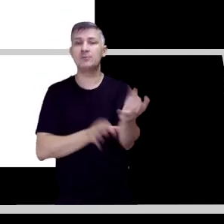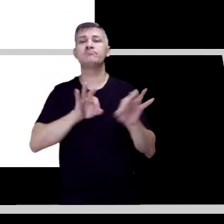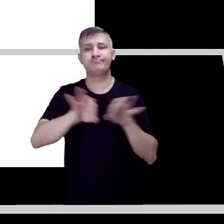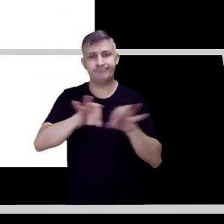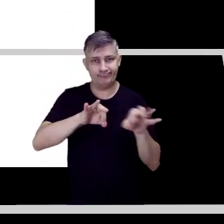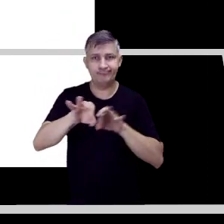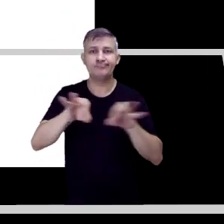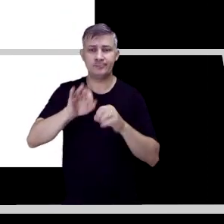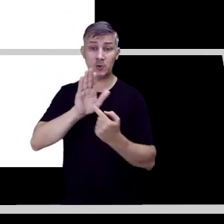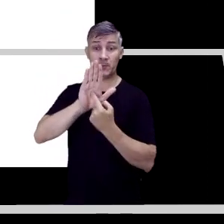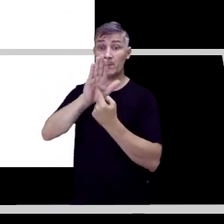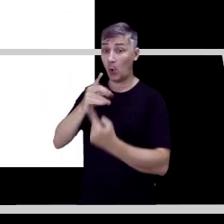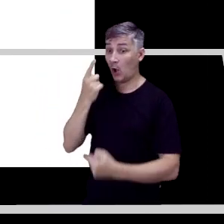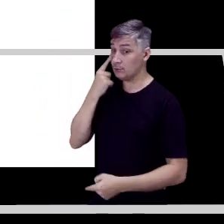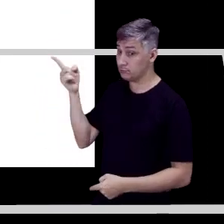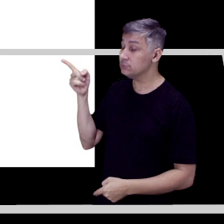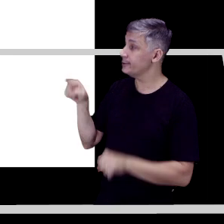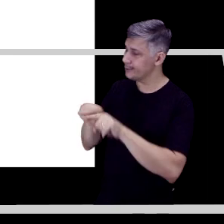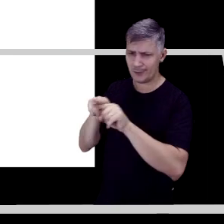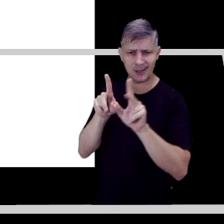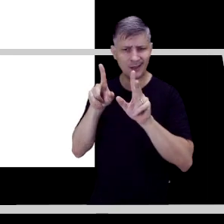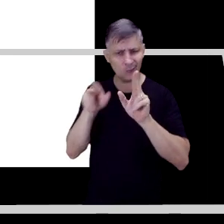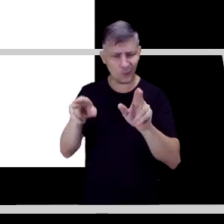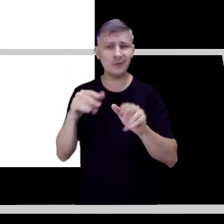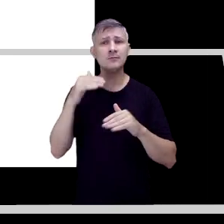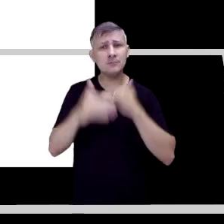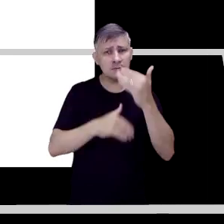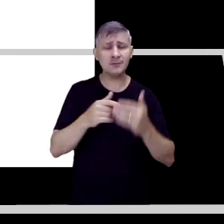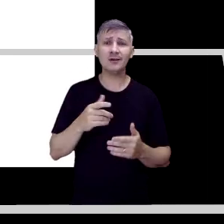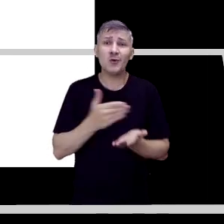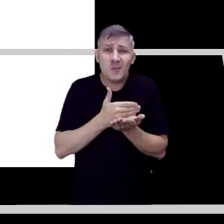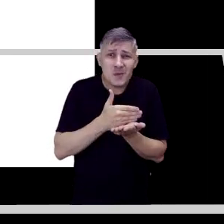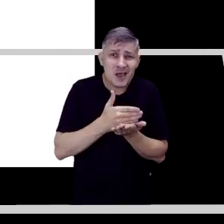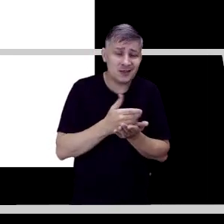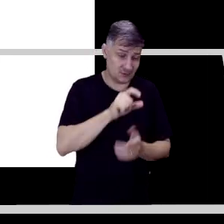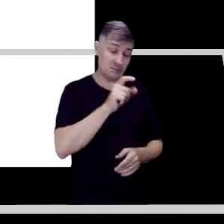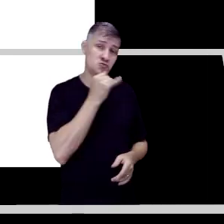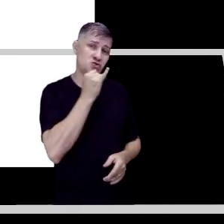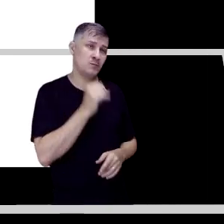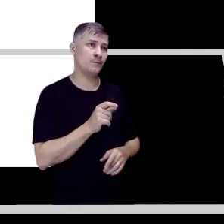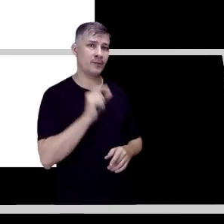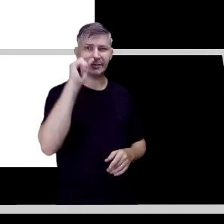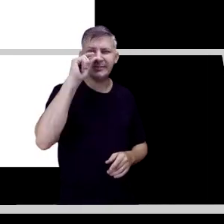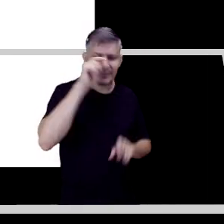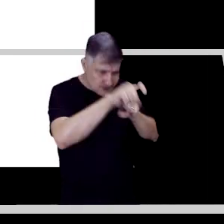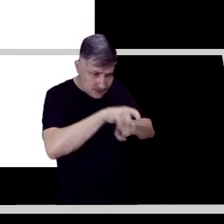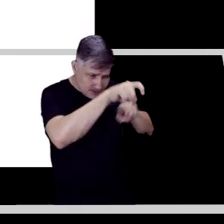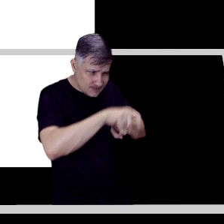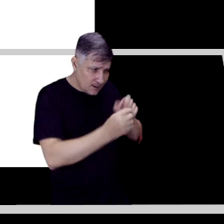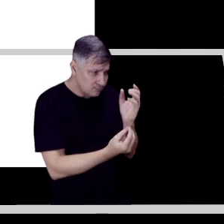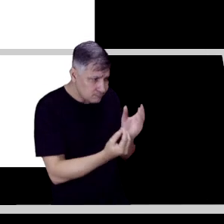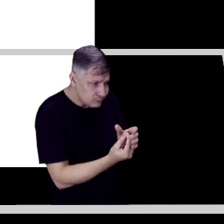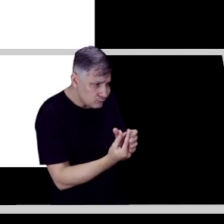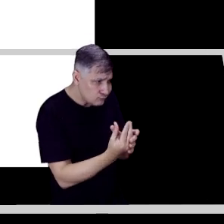desejáveis prevaleçam. Aqui, então, vai ilustrando, né, dessa mesma forma, assim, desde a semente até capela, digamos